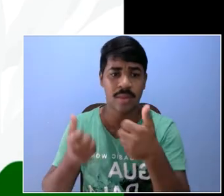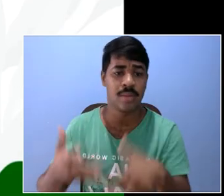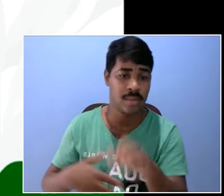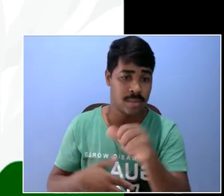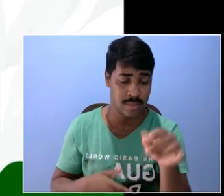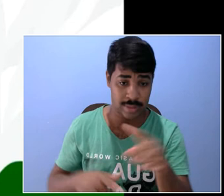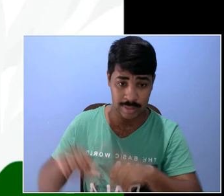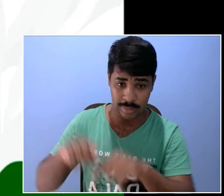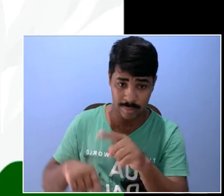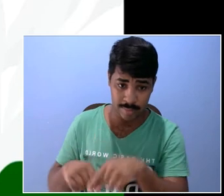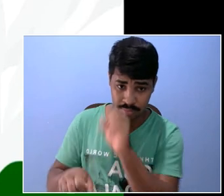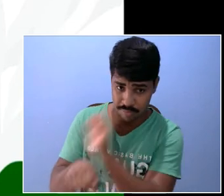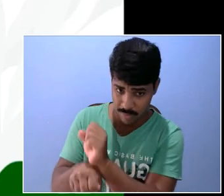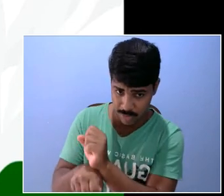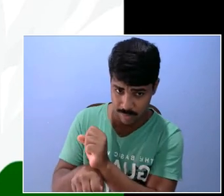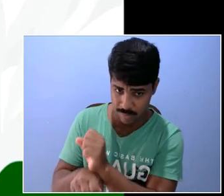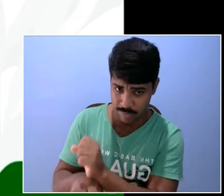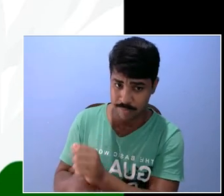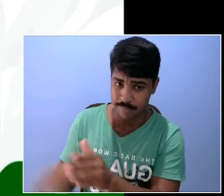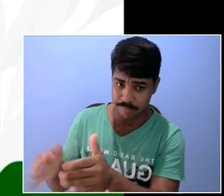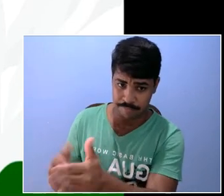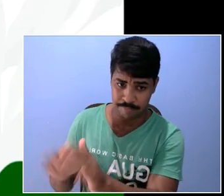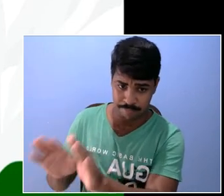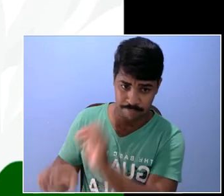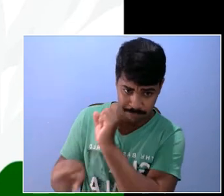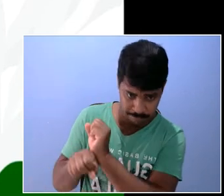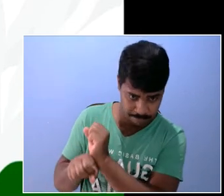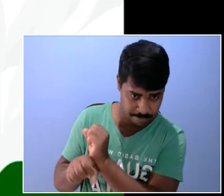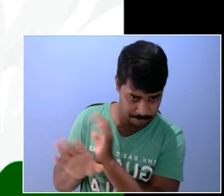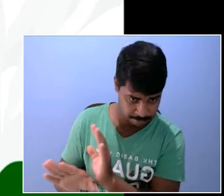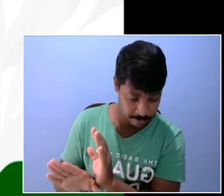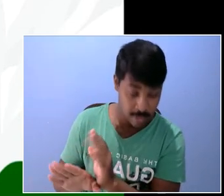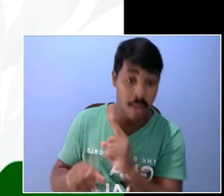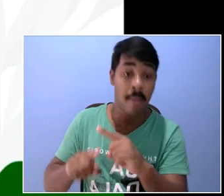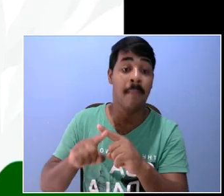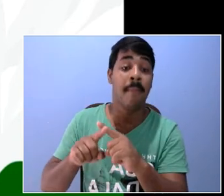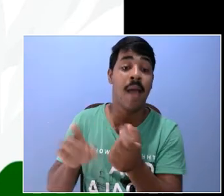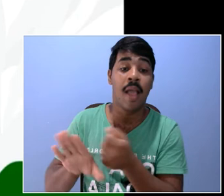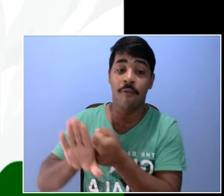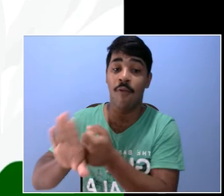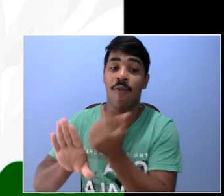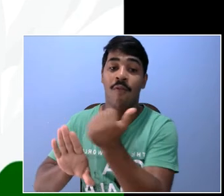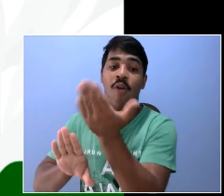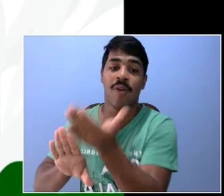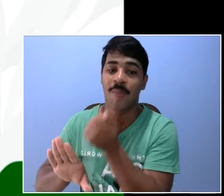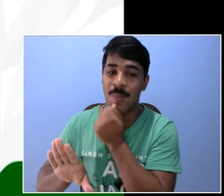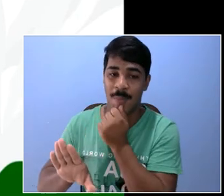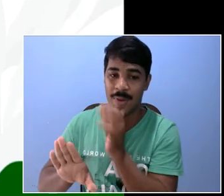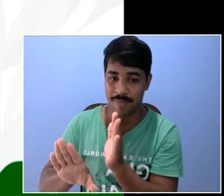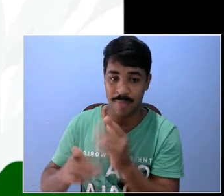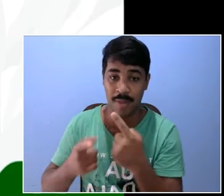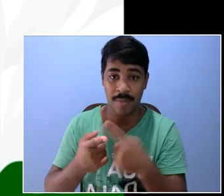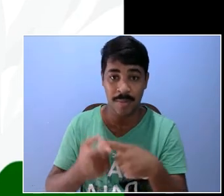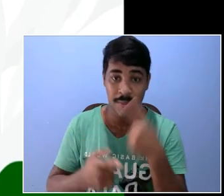forças externas, tá? Porque essas duas forças aqui faz parte, o corpo só está aqui na superfície devido à força peso. Vou colocar